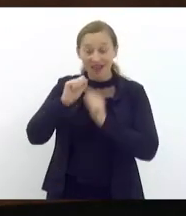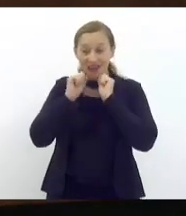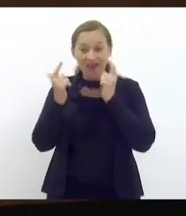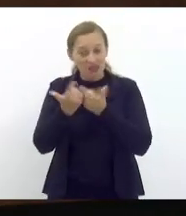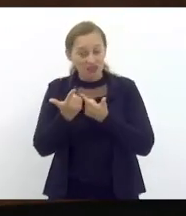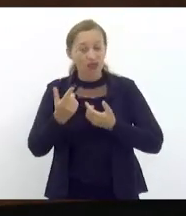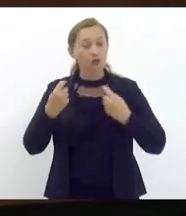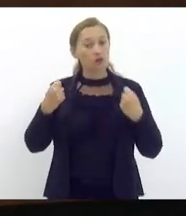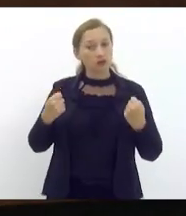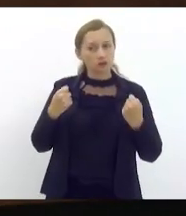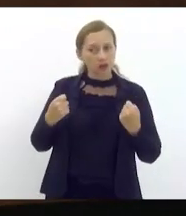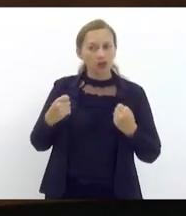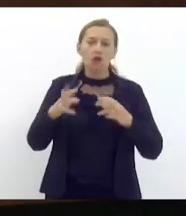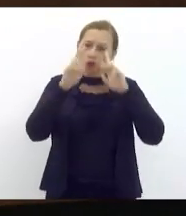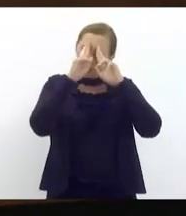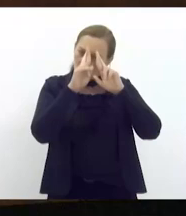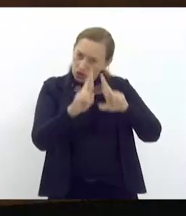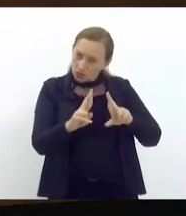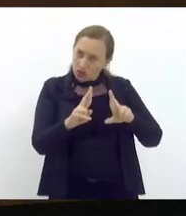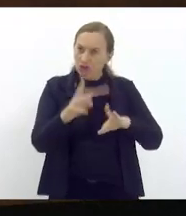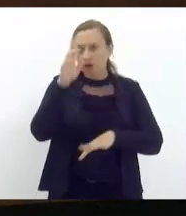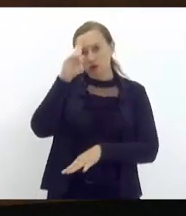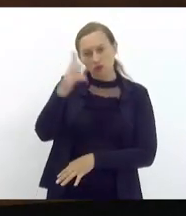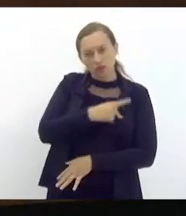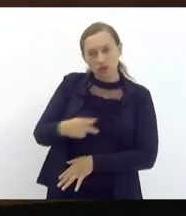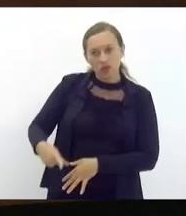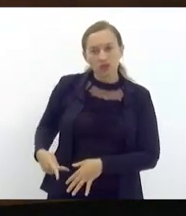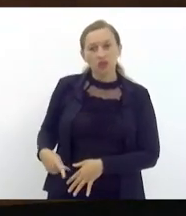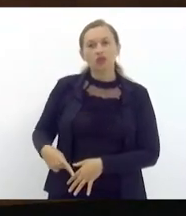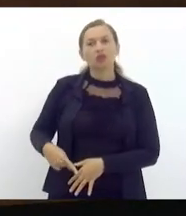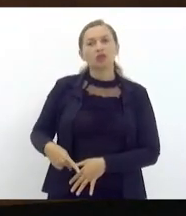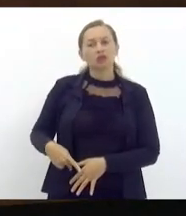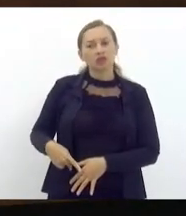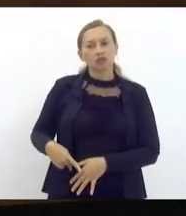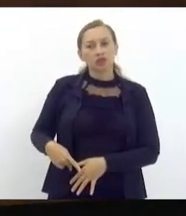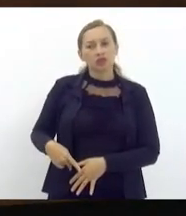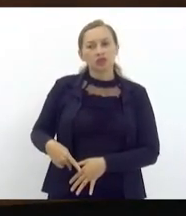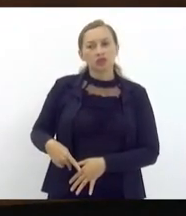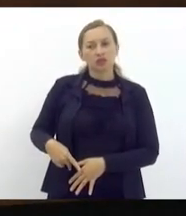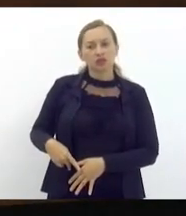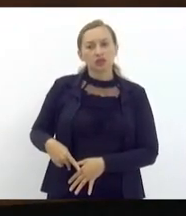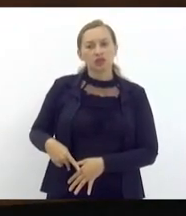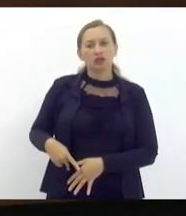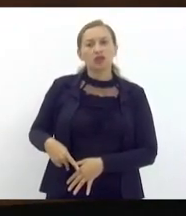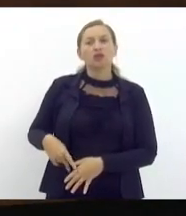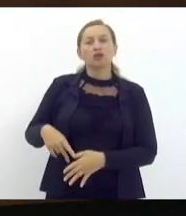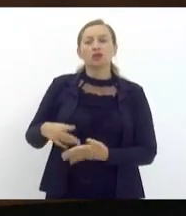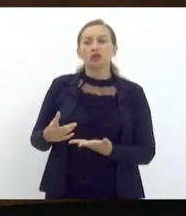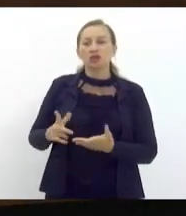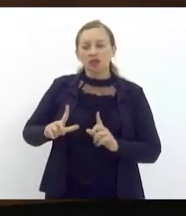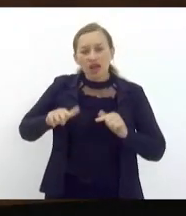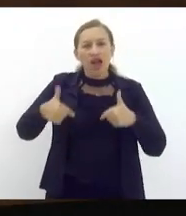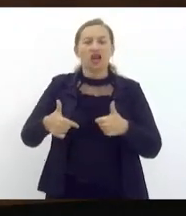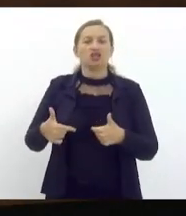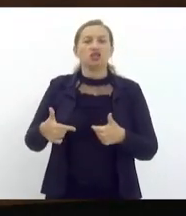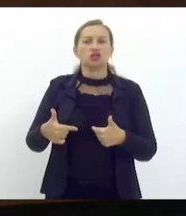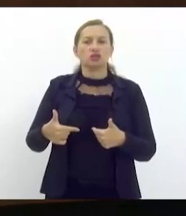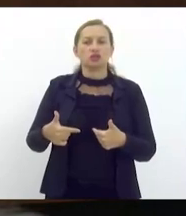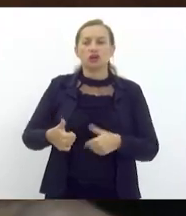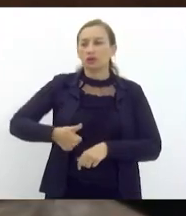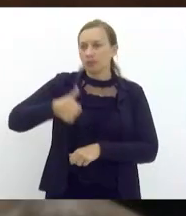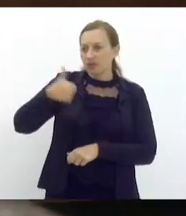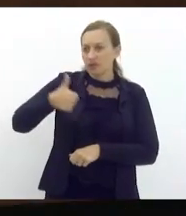espero com todo respeito a vossa excelência que alguma Providência seja tomada primeiro porque nós estávamos